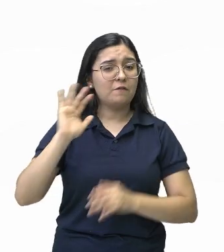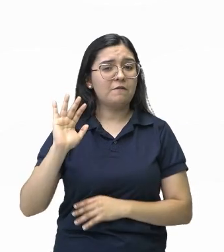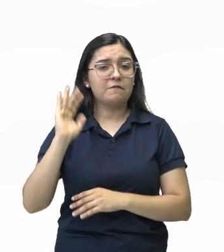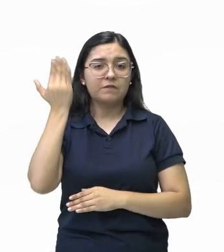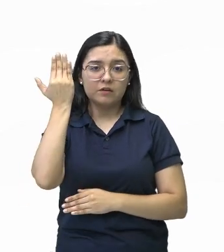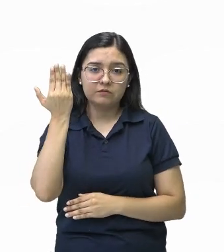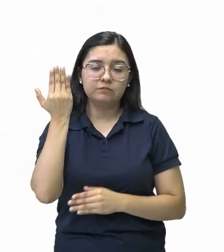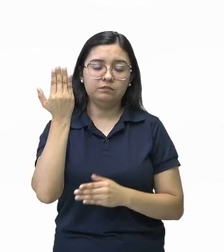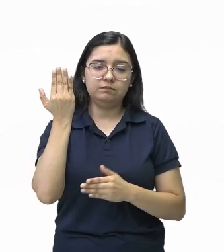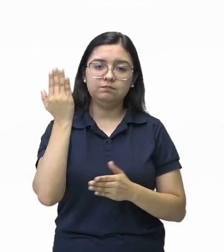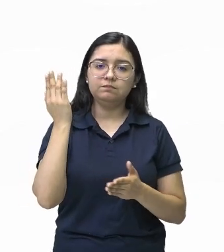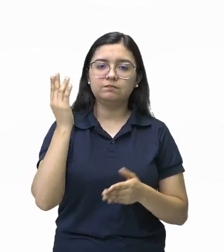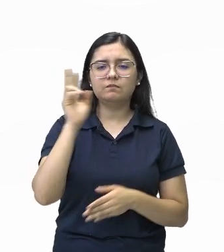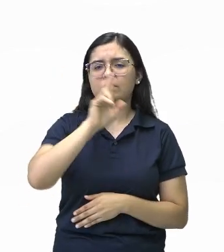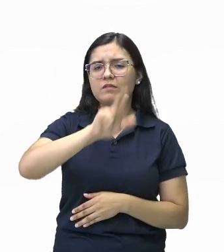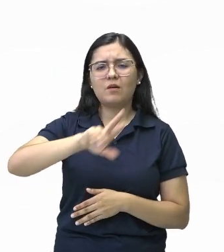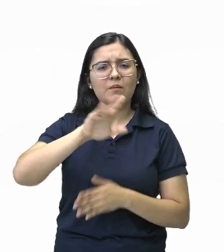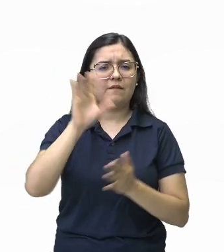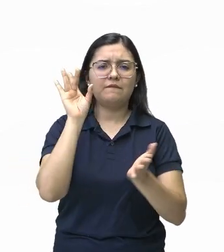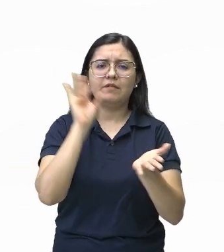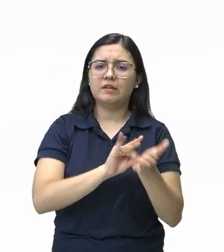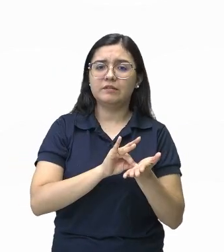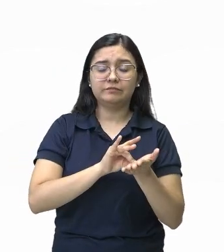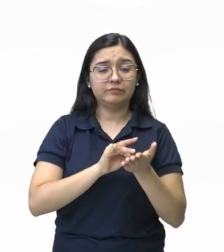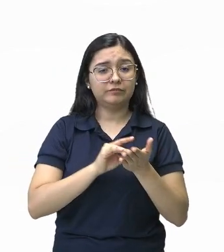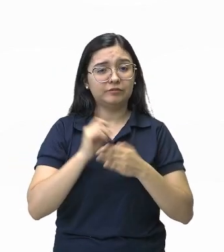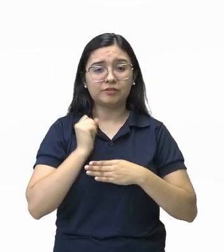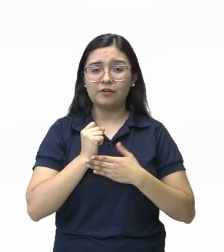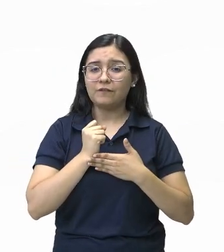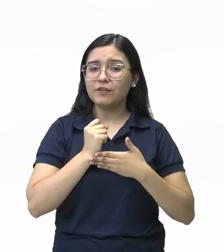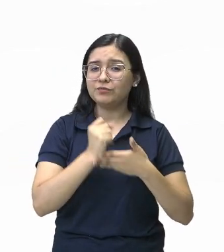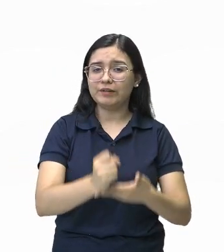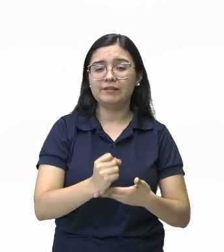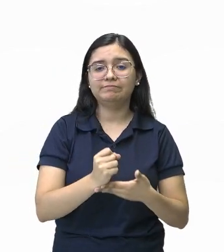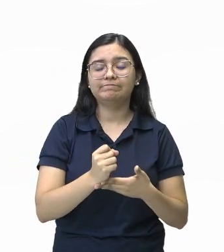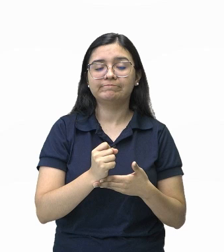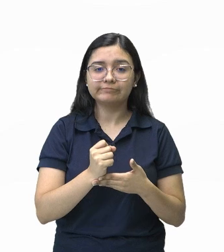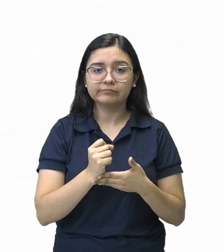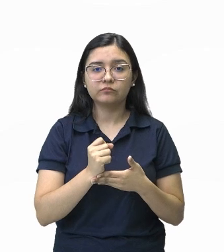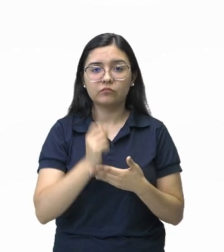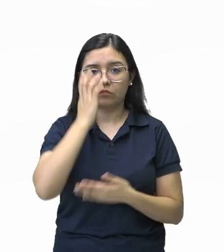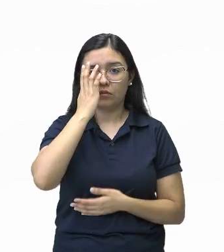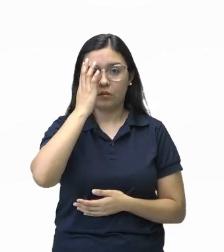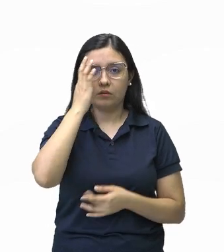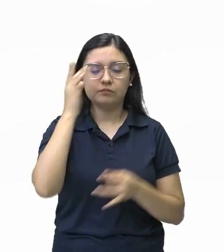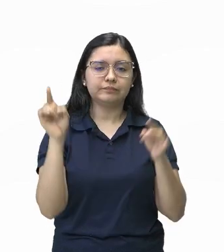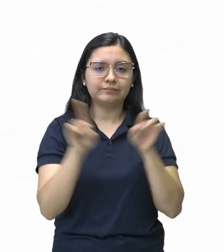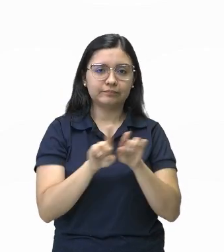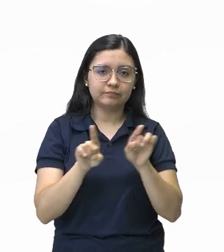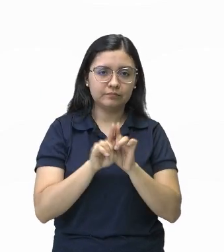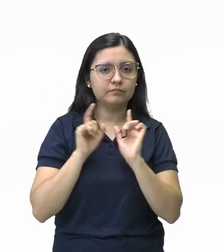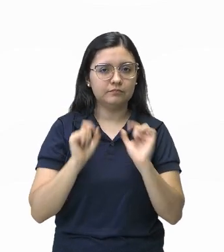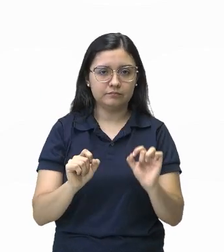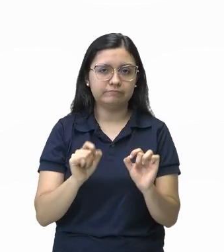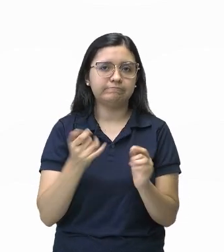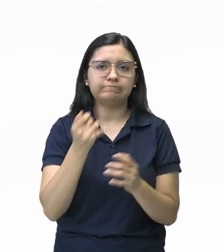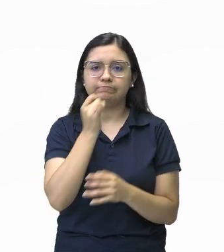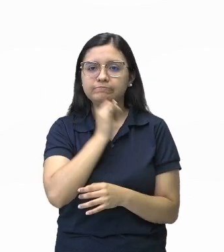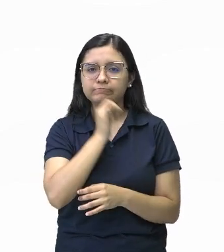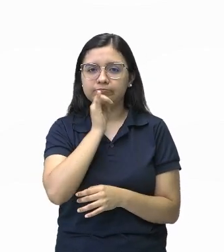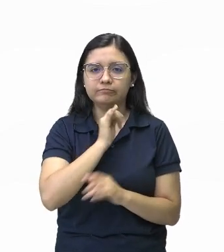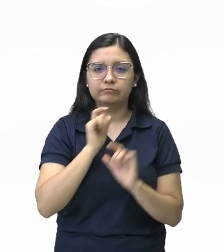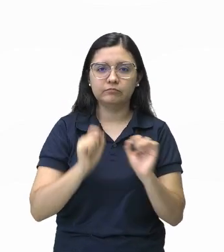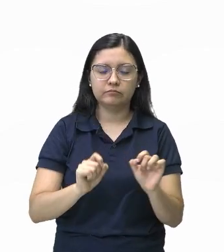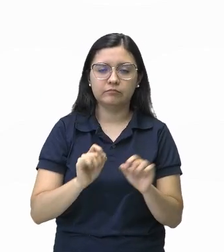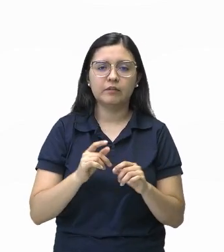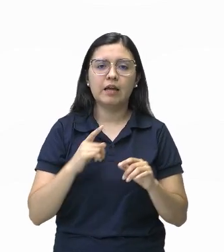verdadeiras, né? Que não vão lhes ajudar, e mesmo cá entre nós aqui,